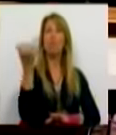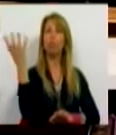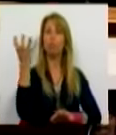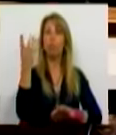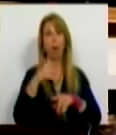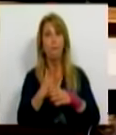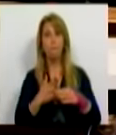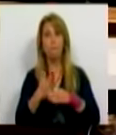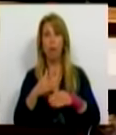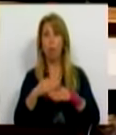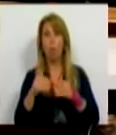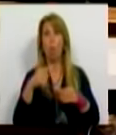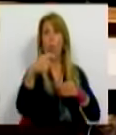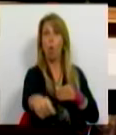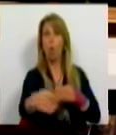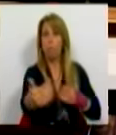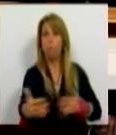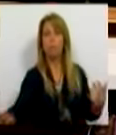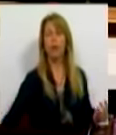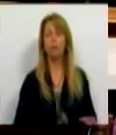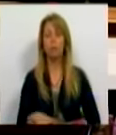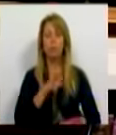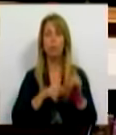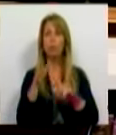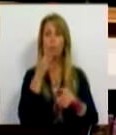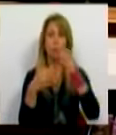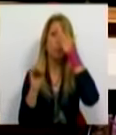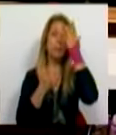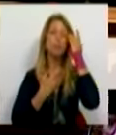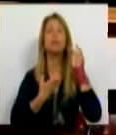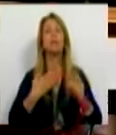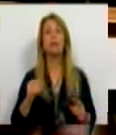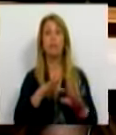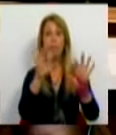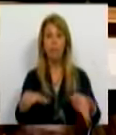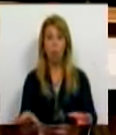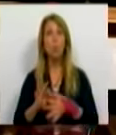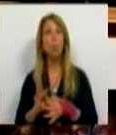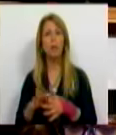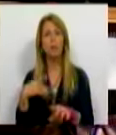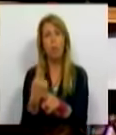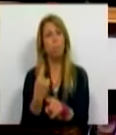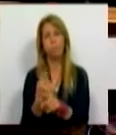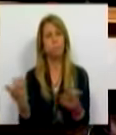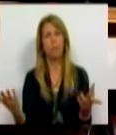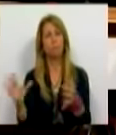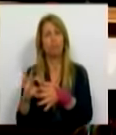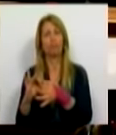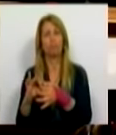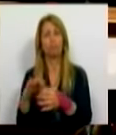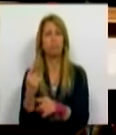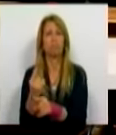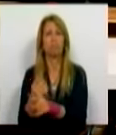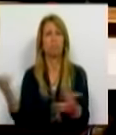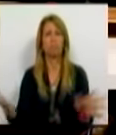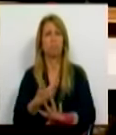prazo. Senhores deputados do PSD e do CDS, que acabaram com a coligação, mas ainda estão coligados neste atavismo da